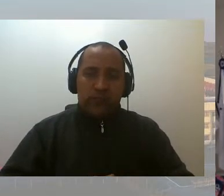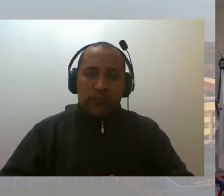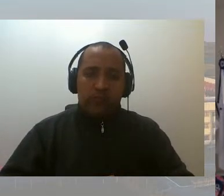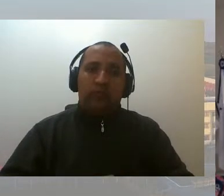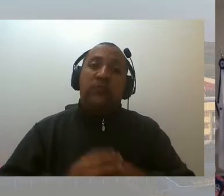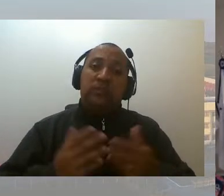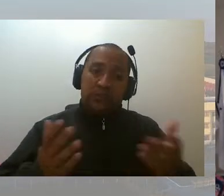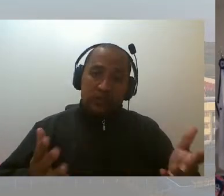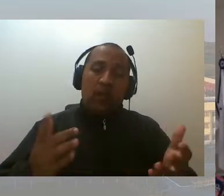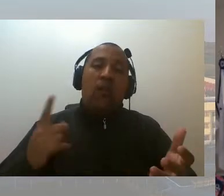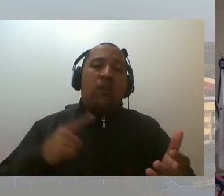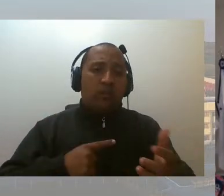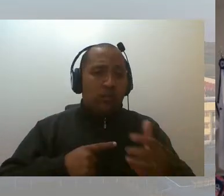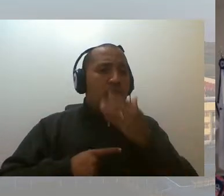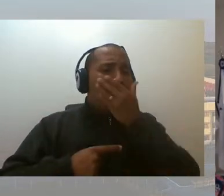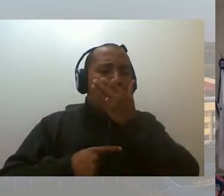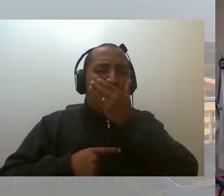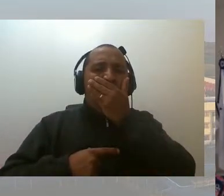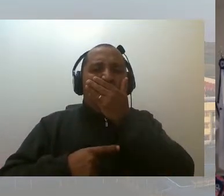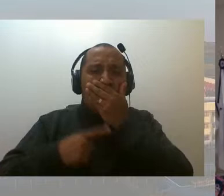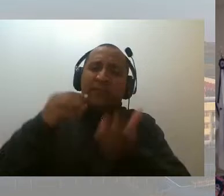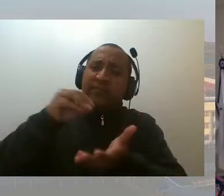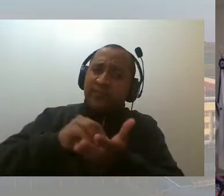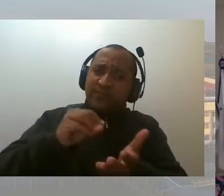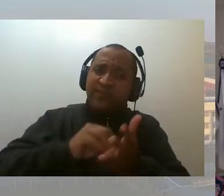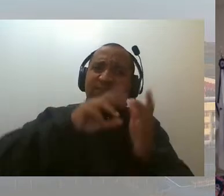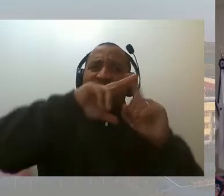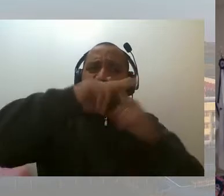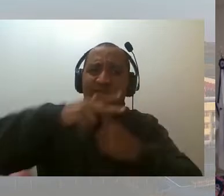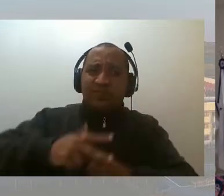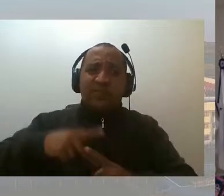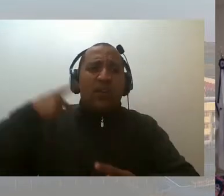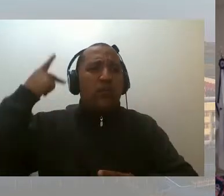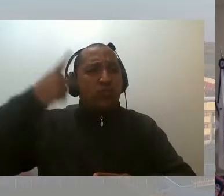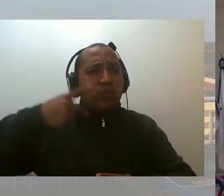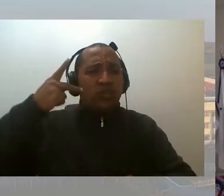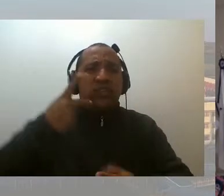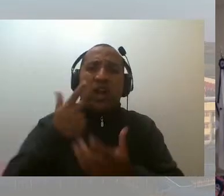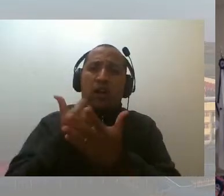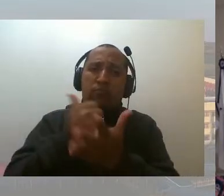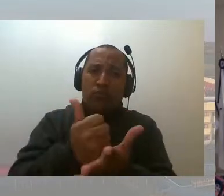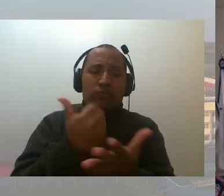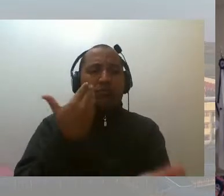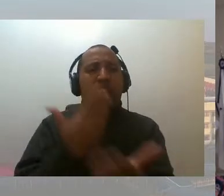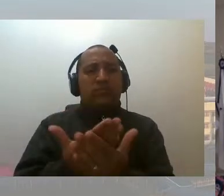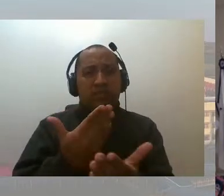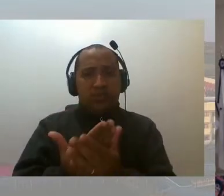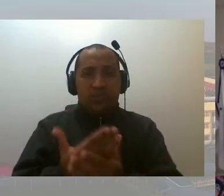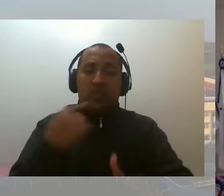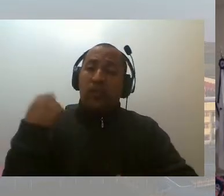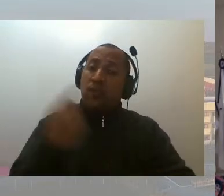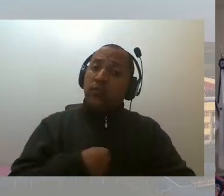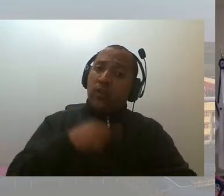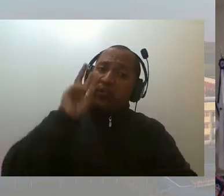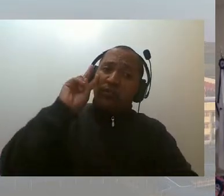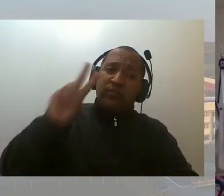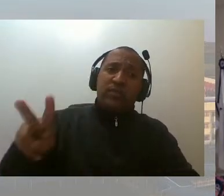E no desmonte e a falta de manutenção dessas políticas de assistência estudantil, vemos o que nisso?